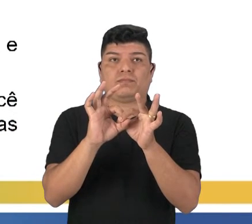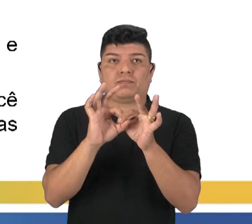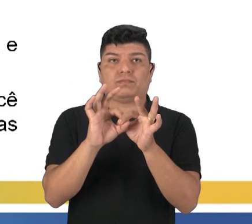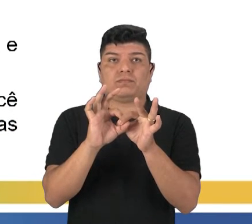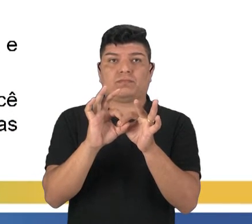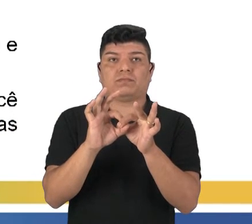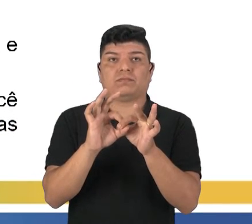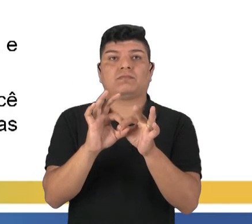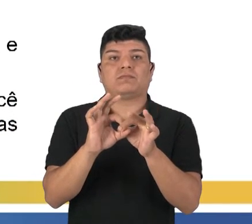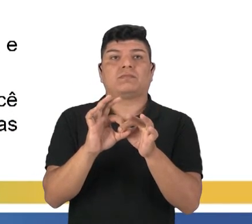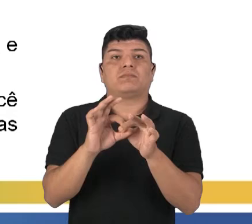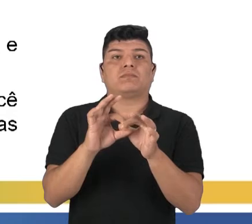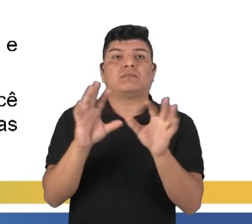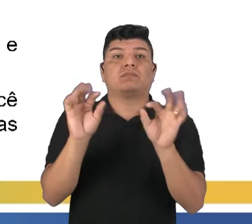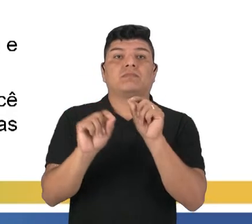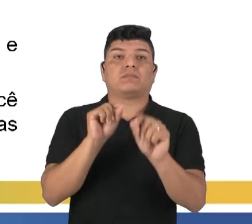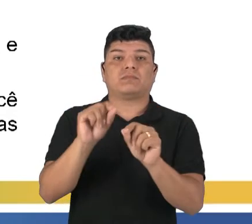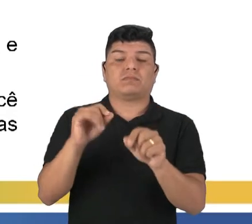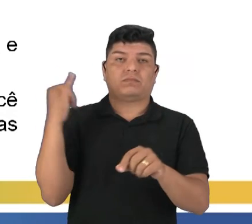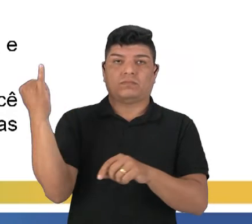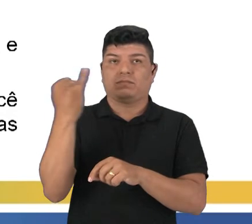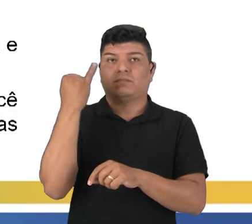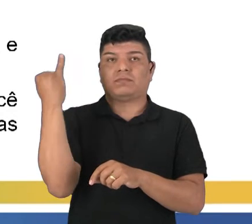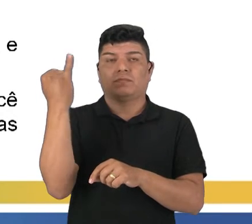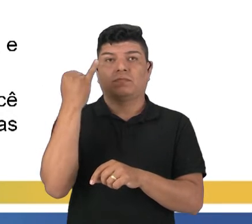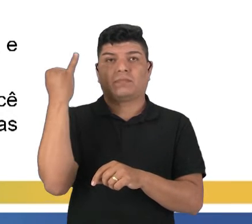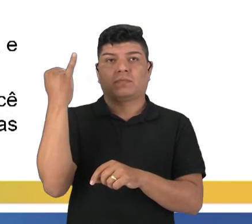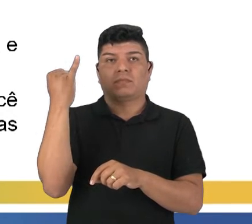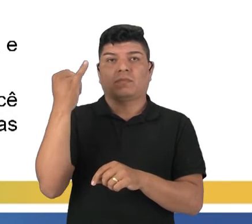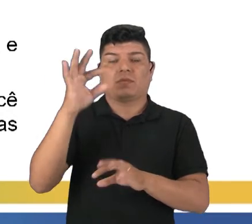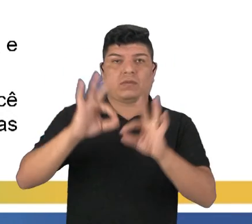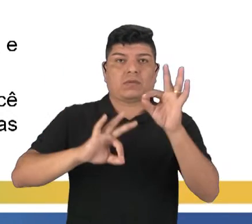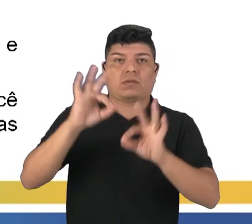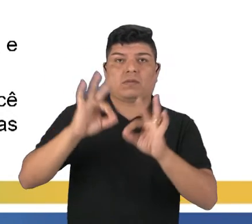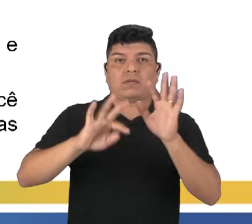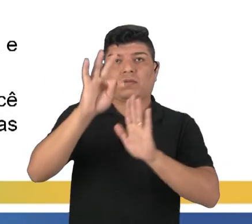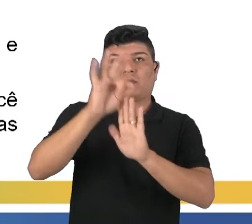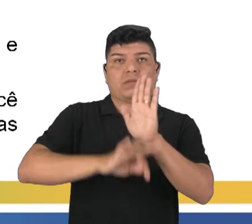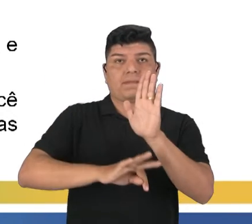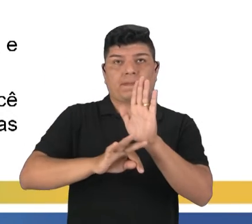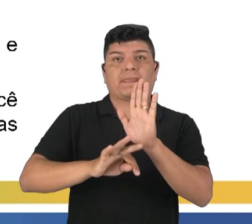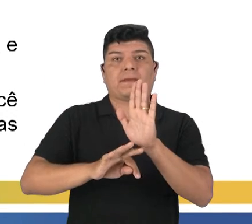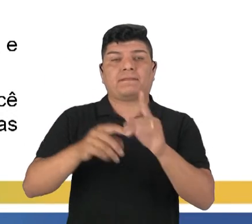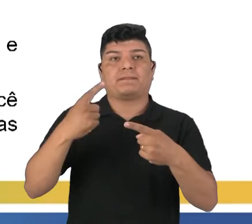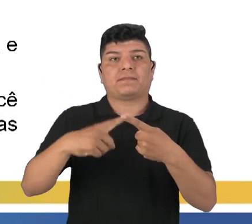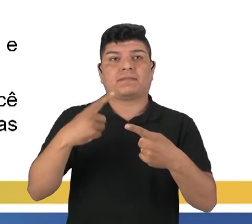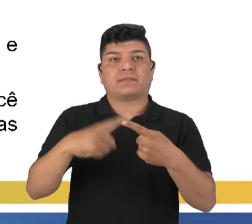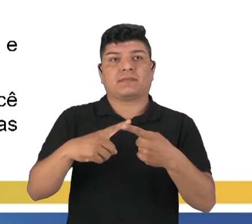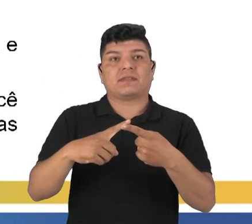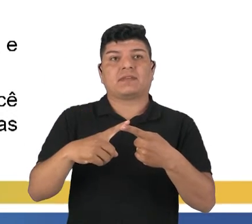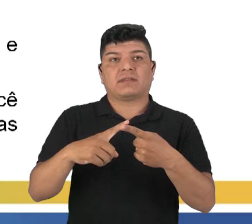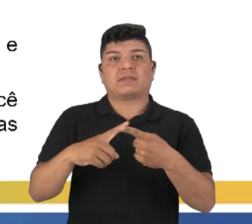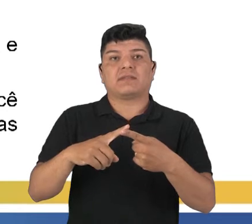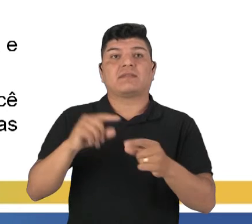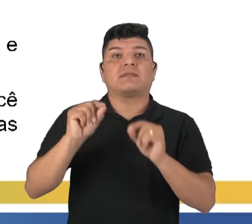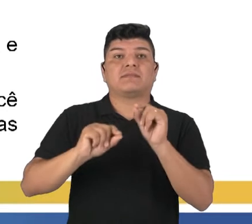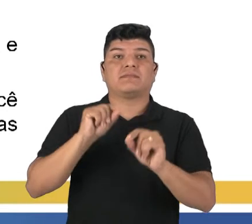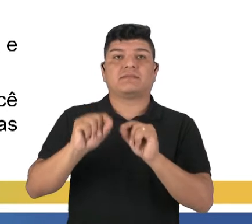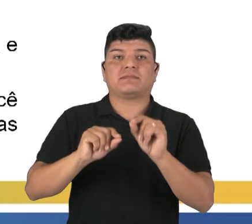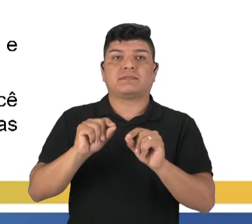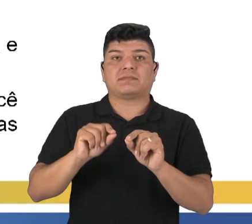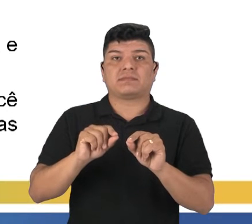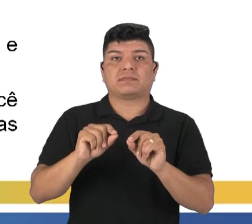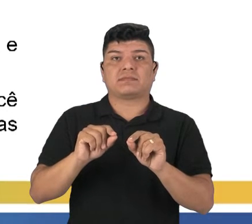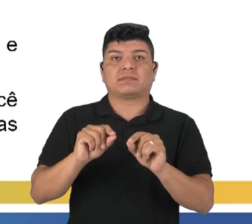Conectores, tá certo? Os conectivos são muito importantes nessa construção textual, porque são eles que vão ali